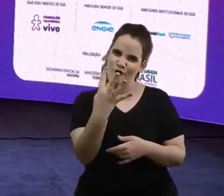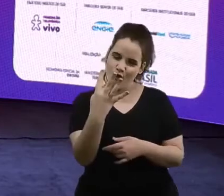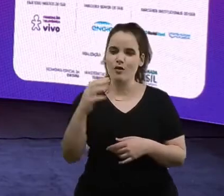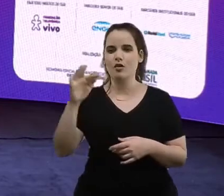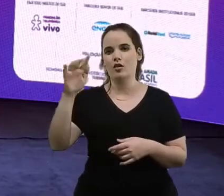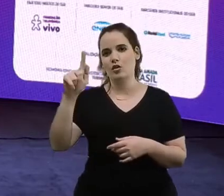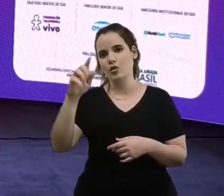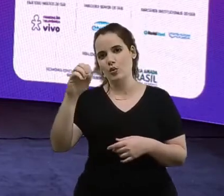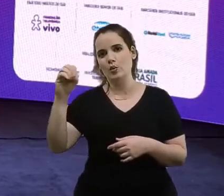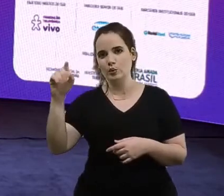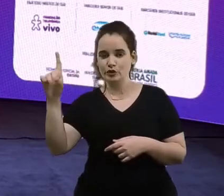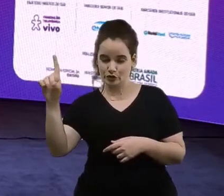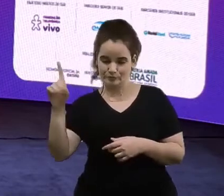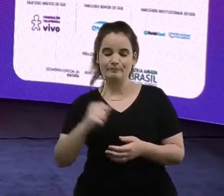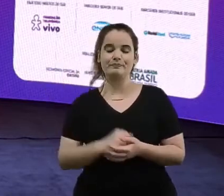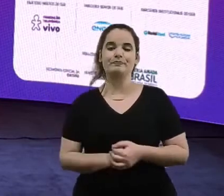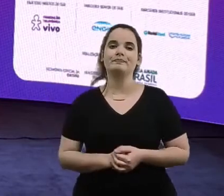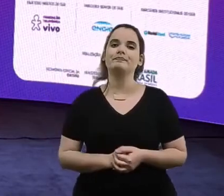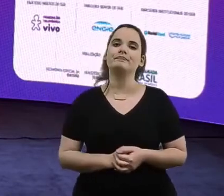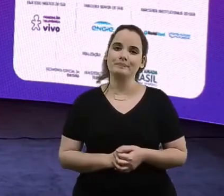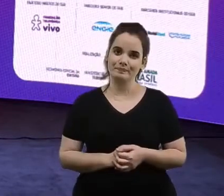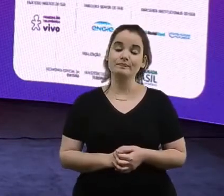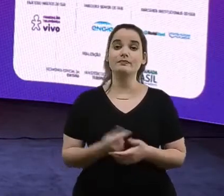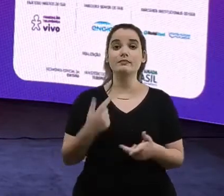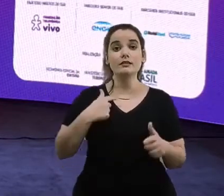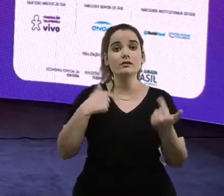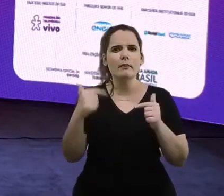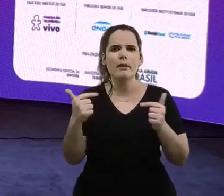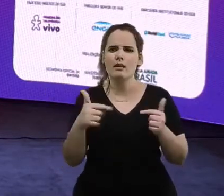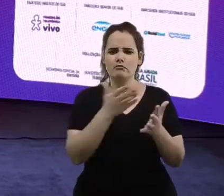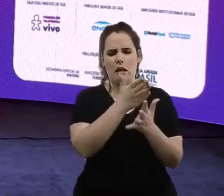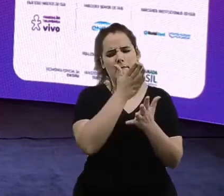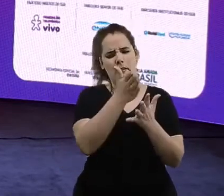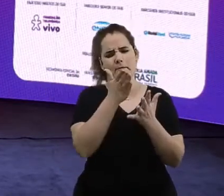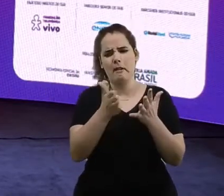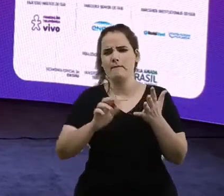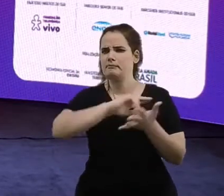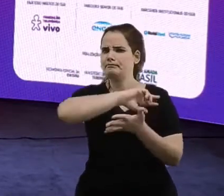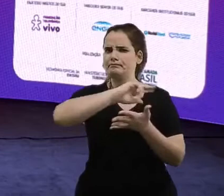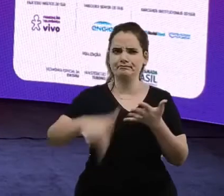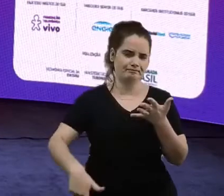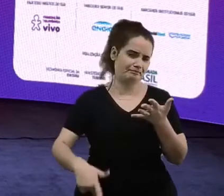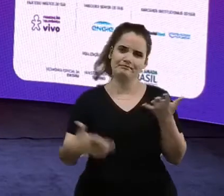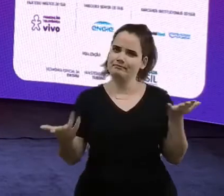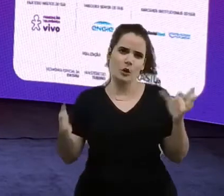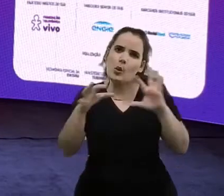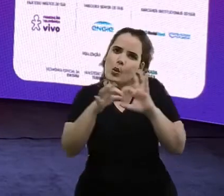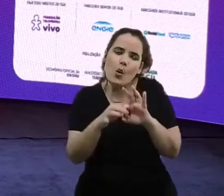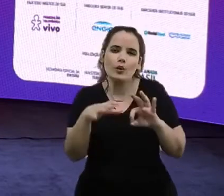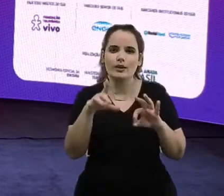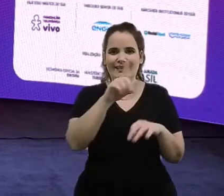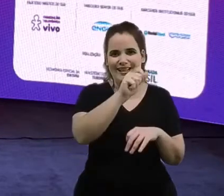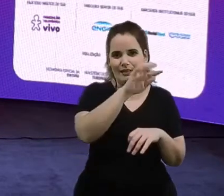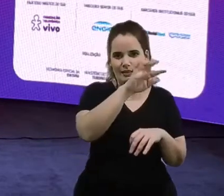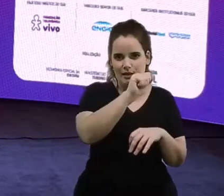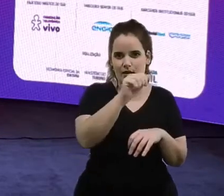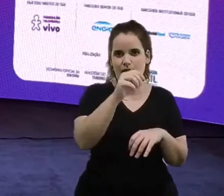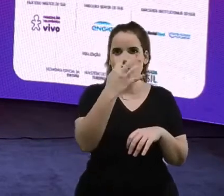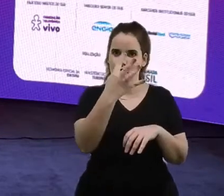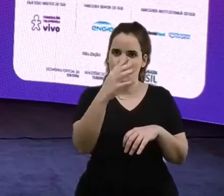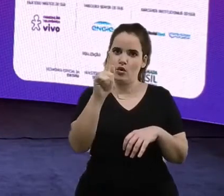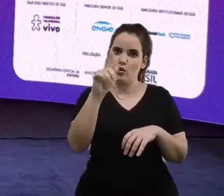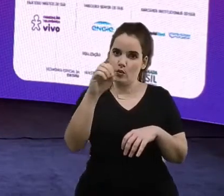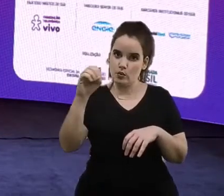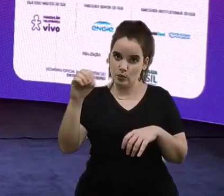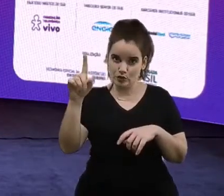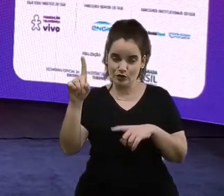trabalhei, na verdade, com diferentes iniciativas dentro desse ecossistema, né, do Data for Good. Então, como a Ana